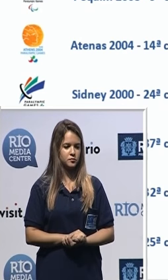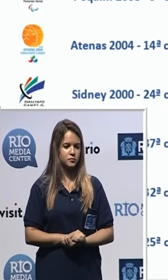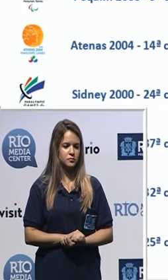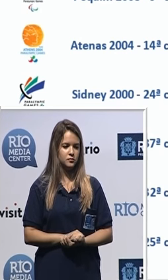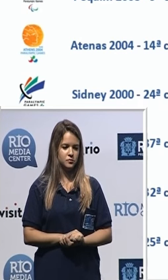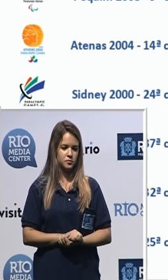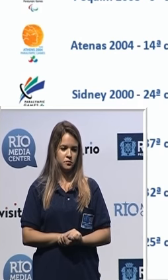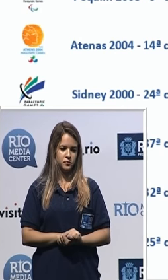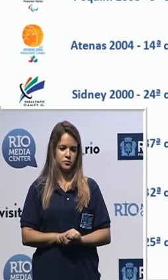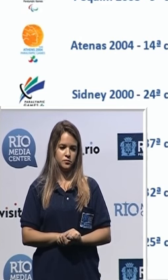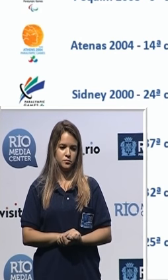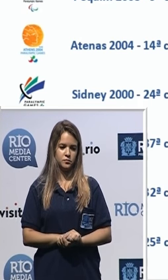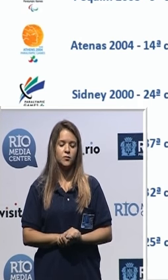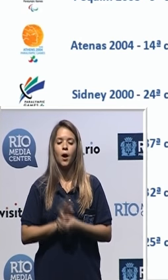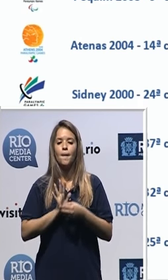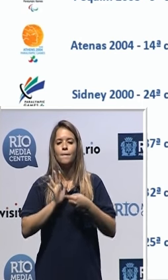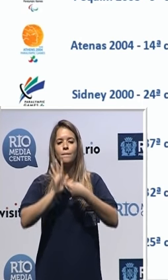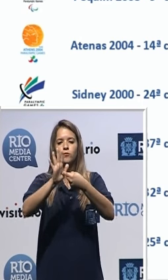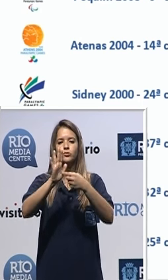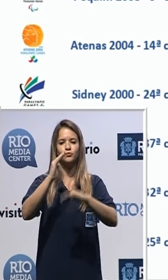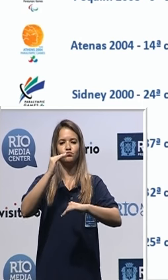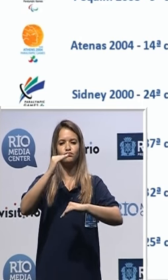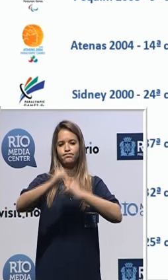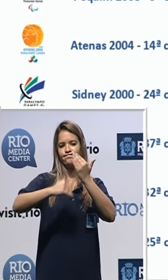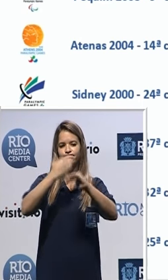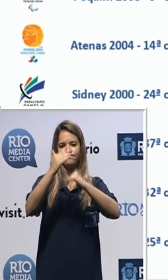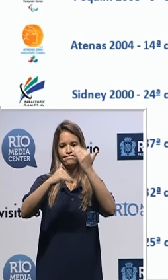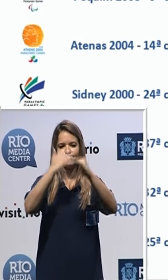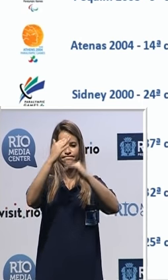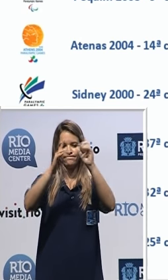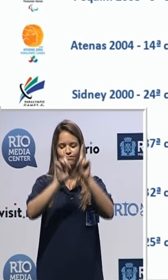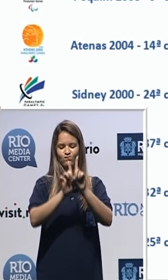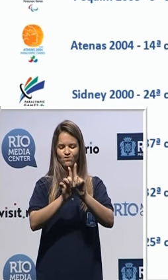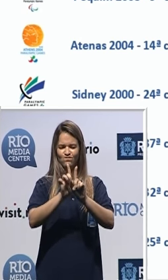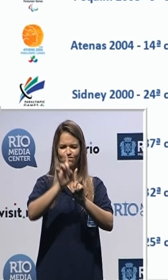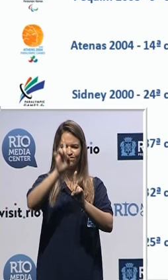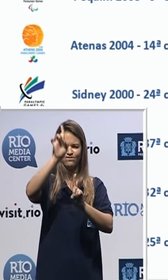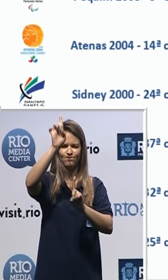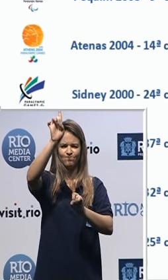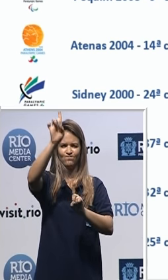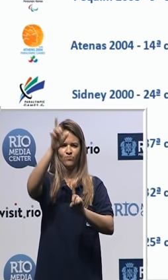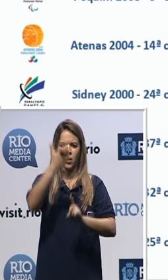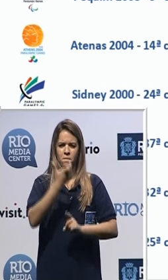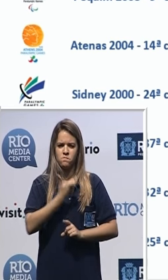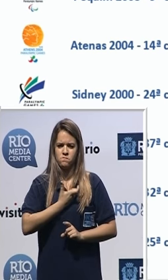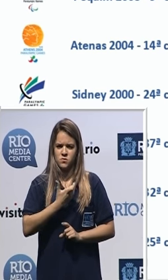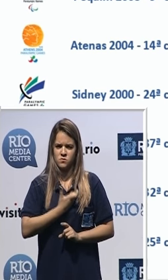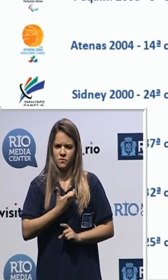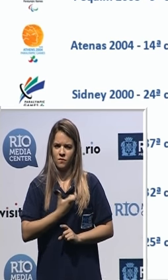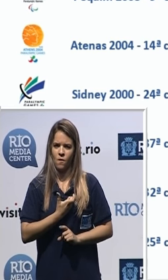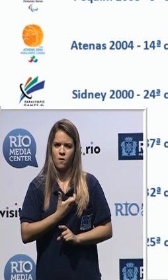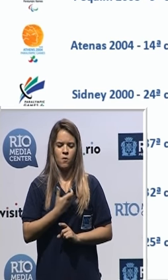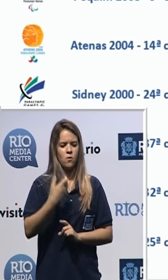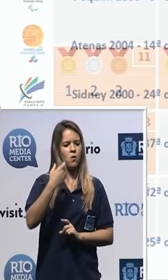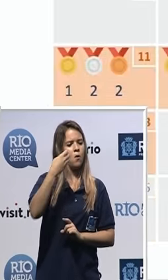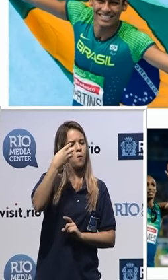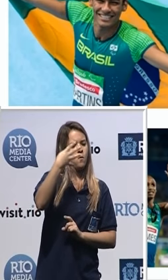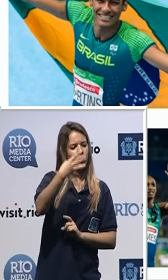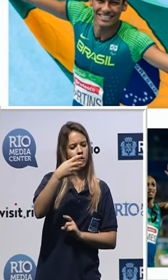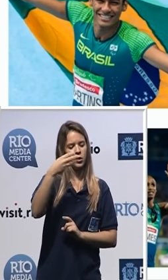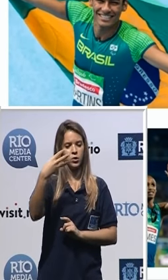Aí a evolução do quadro de medalhas, né? Saímos de 43 medalhas para